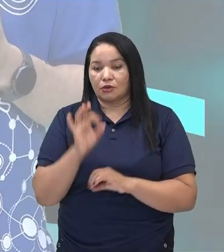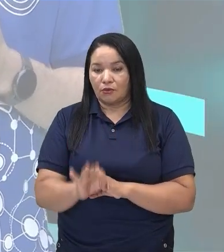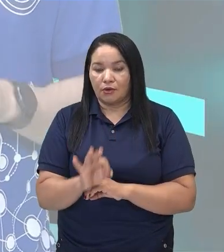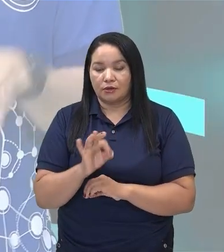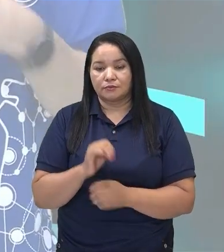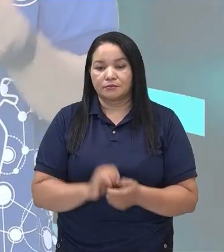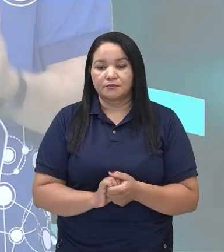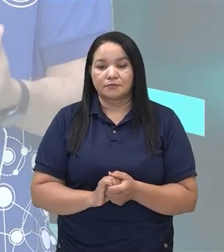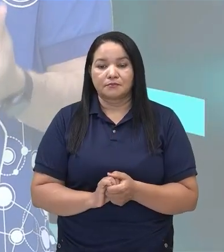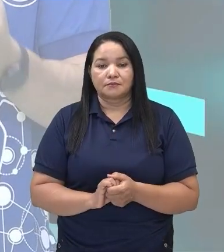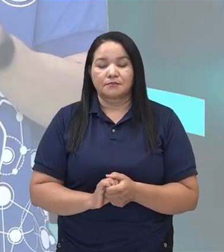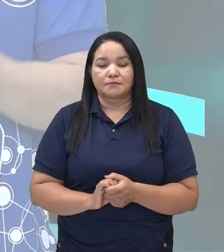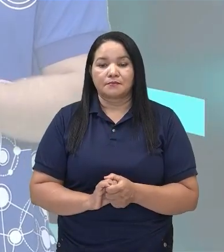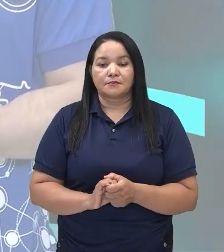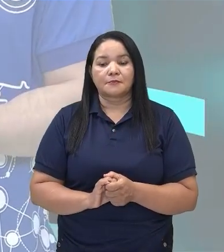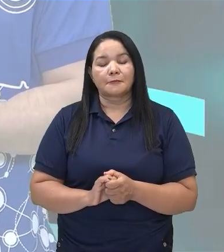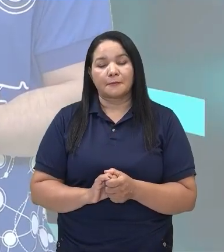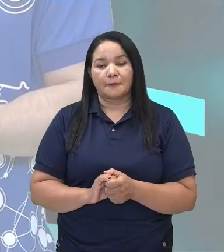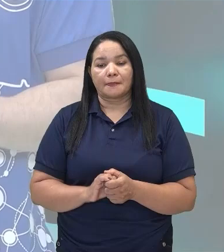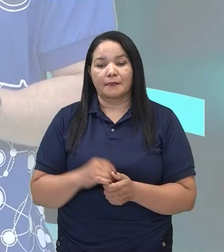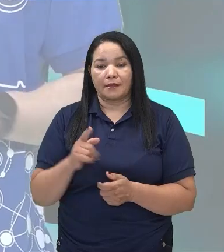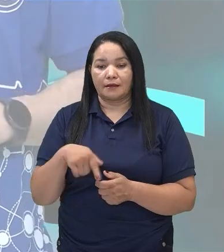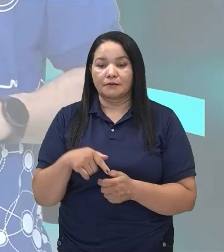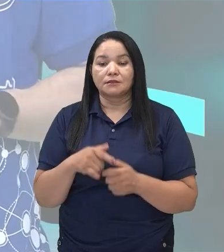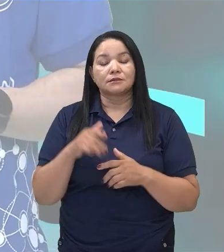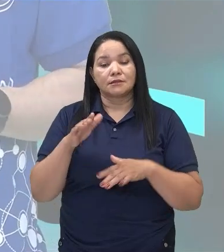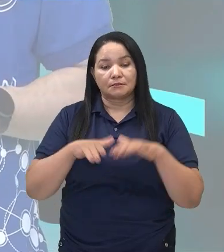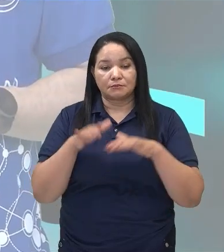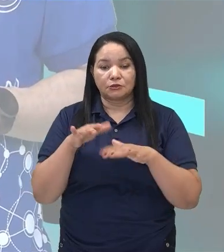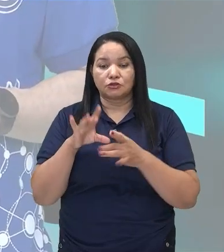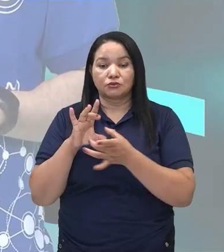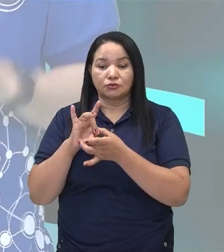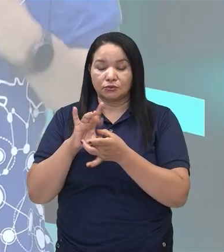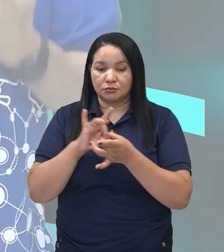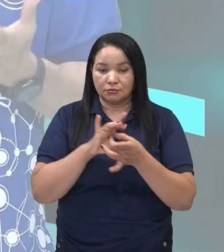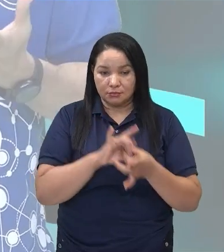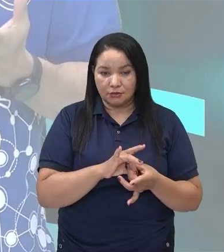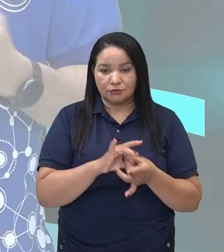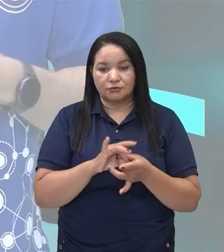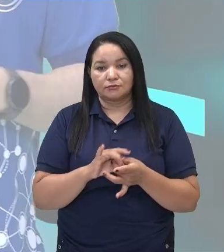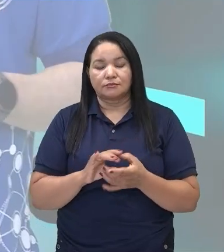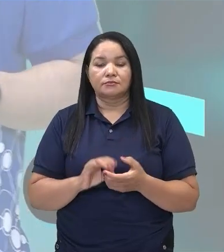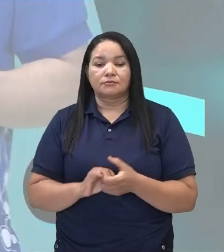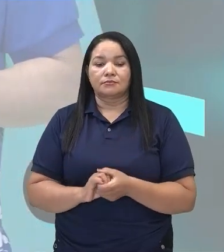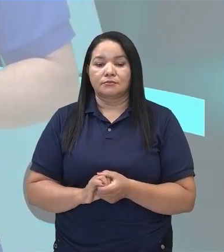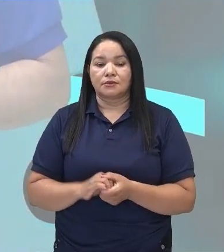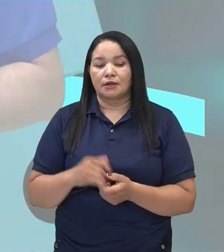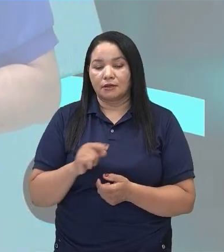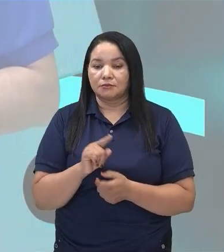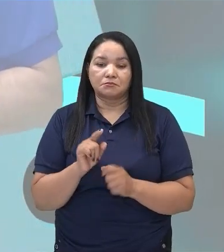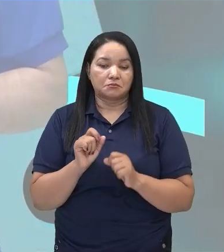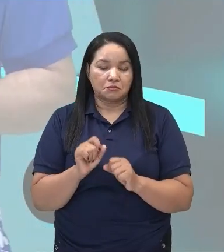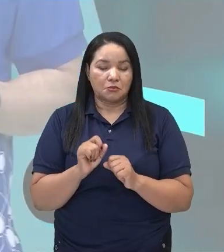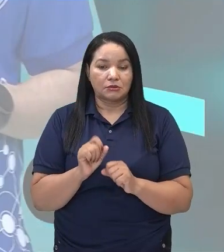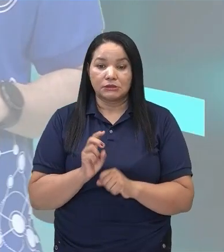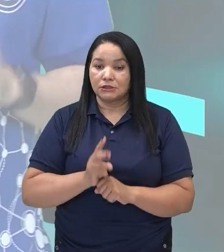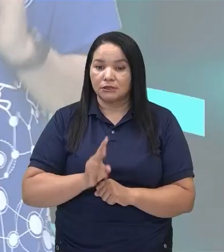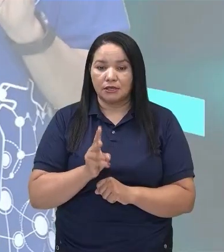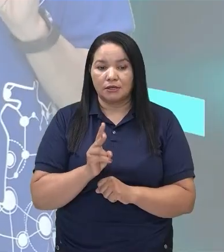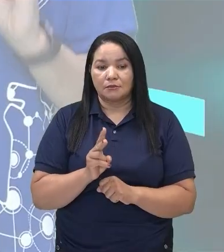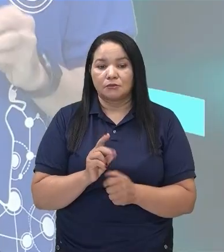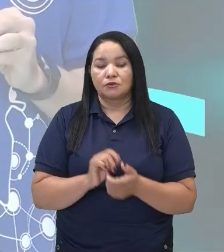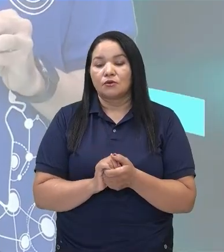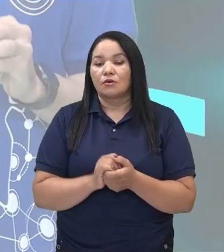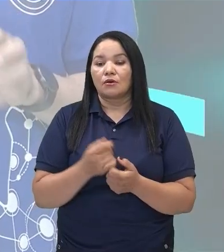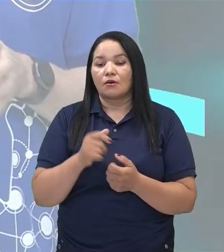ou vocês. É o contexto que vai indicar de qual dos dois estou falando. Na dúvida, eu vou utilizar sempre o are, tá